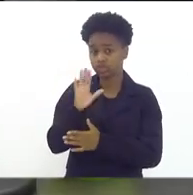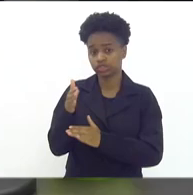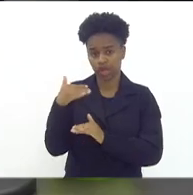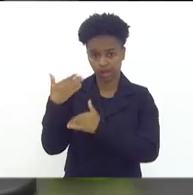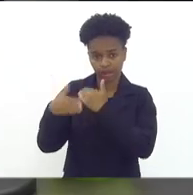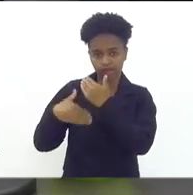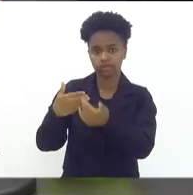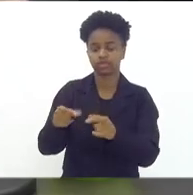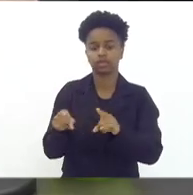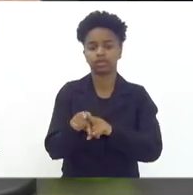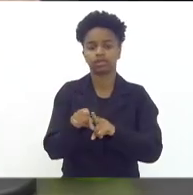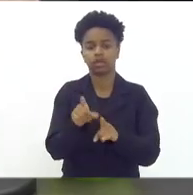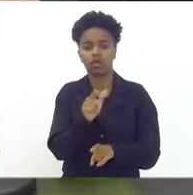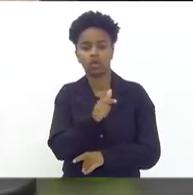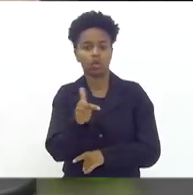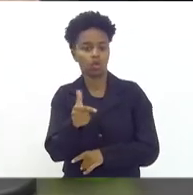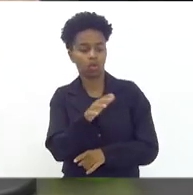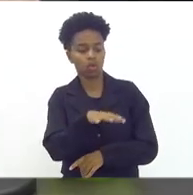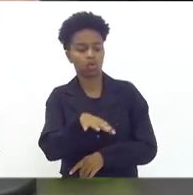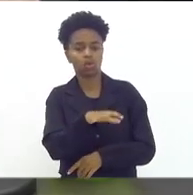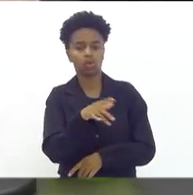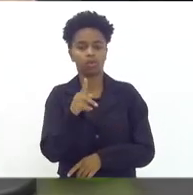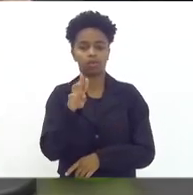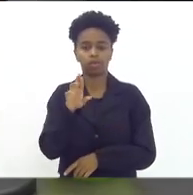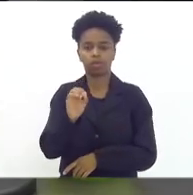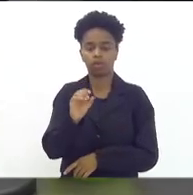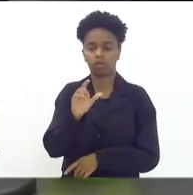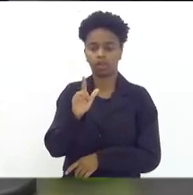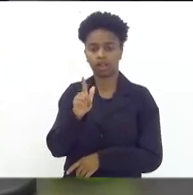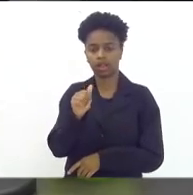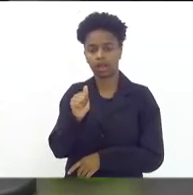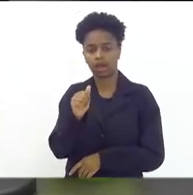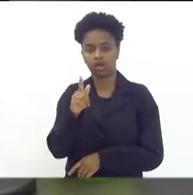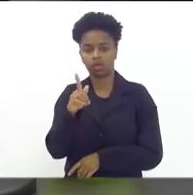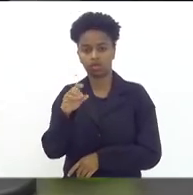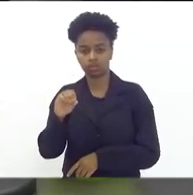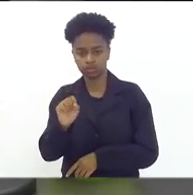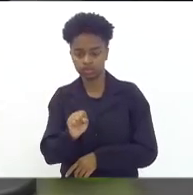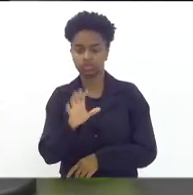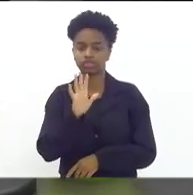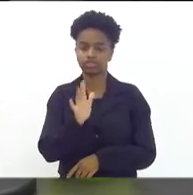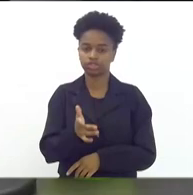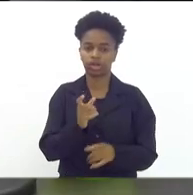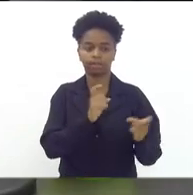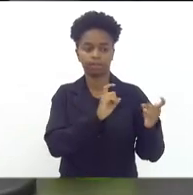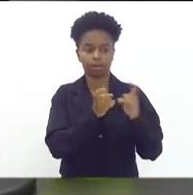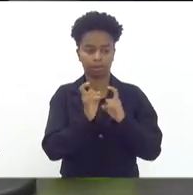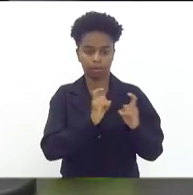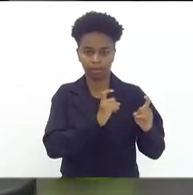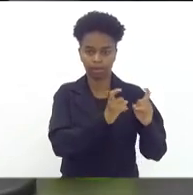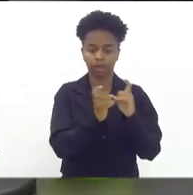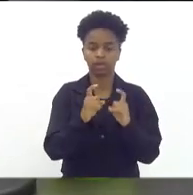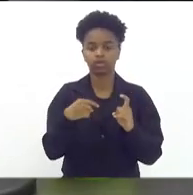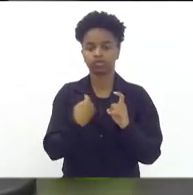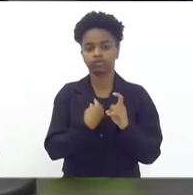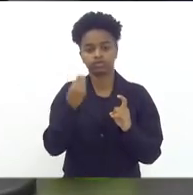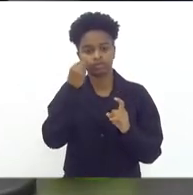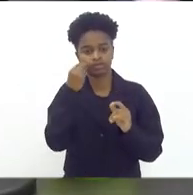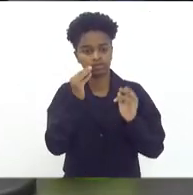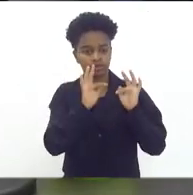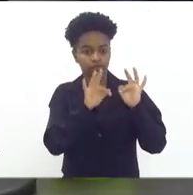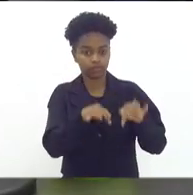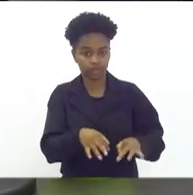Lagos como eu disse a gente já sentou com com os representantes com o nosso conselho de diretor e procuradoria para a gente finalizar